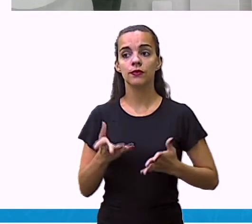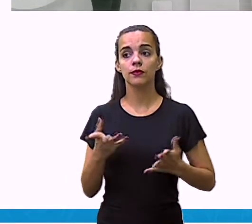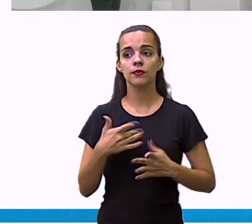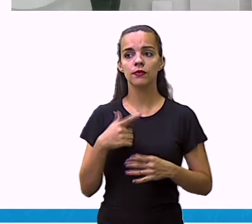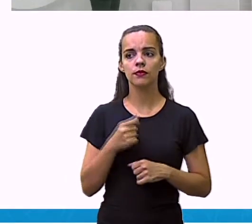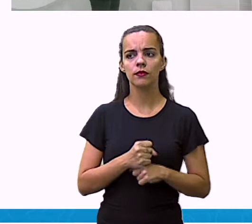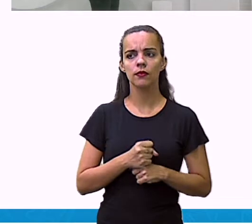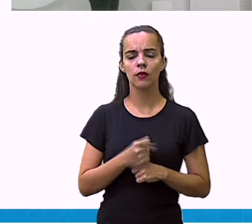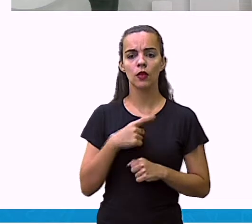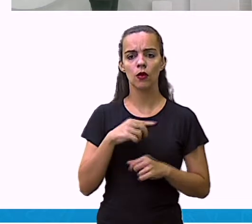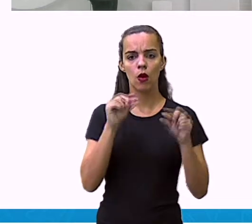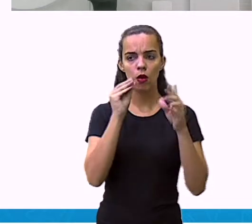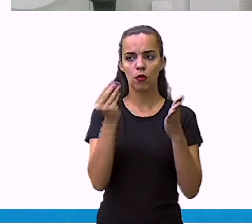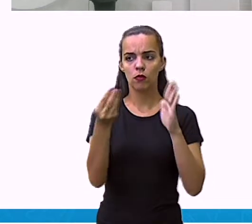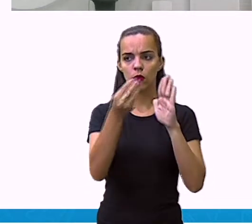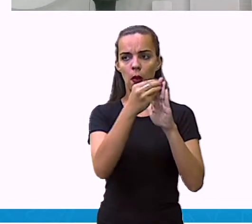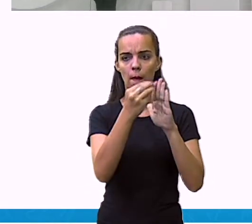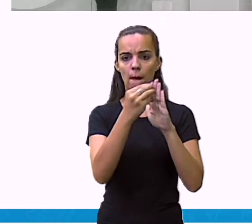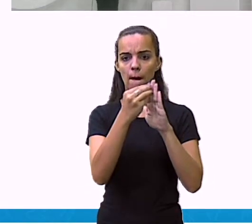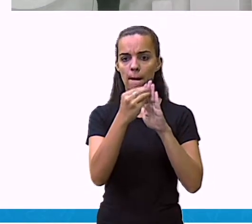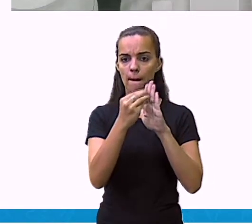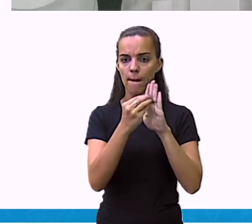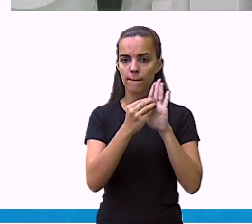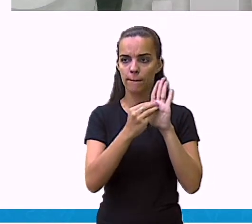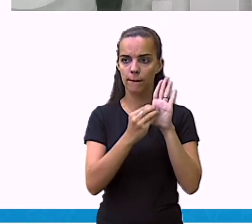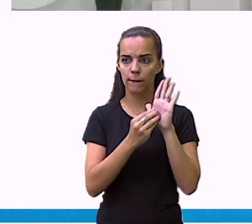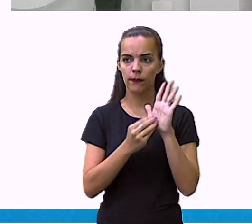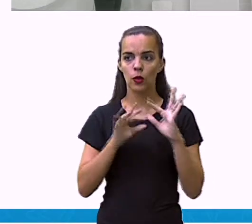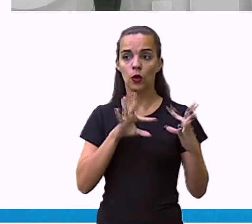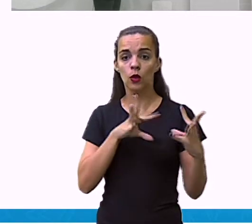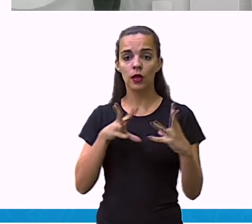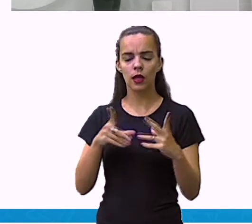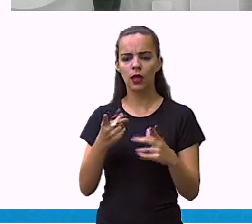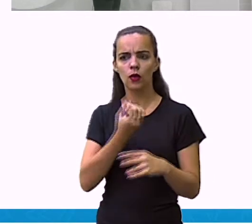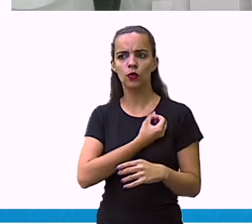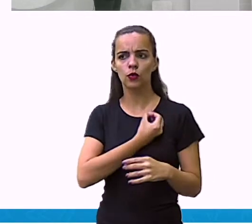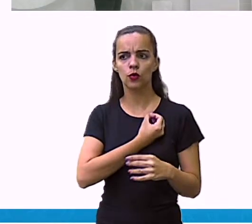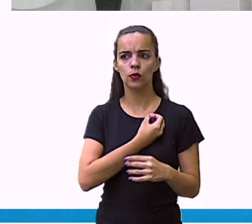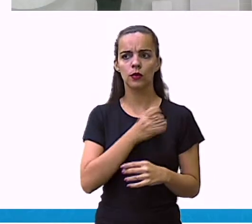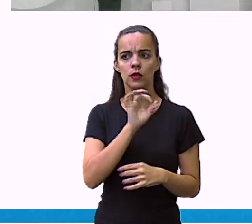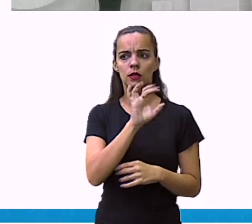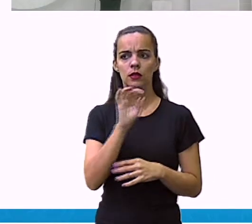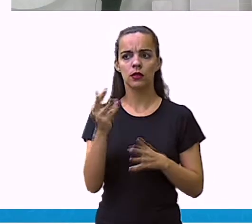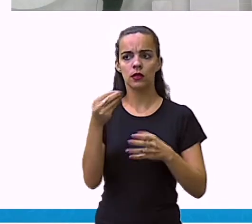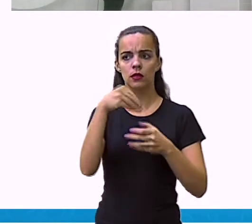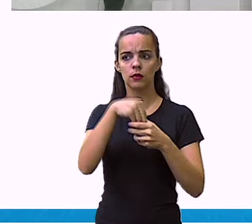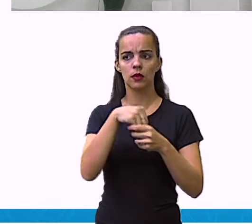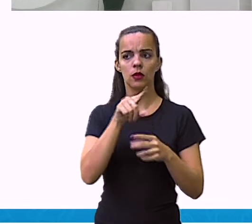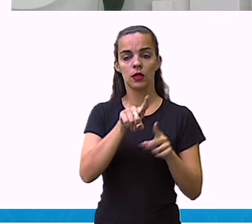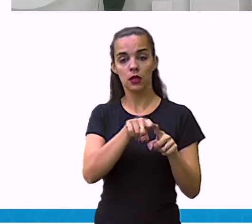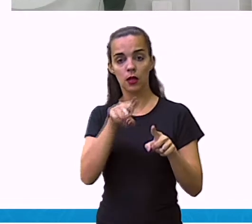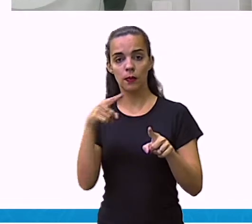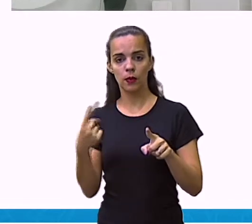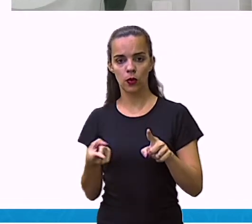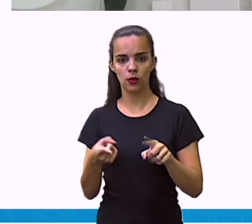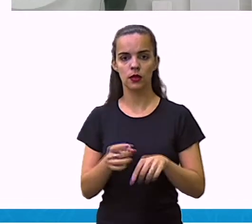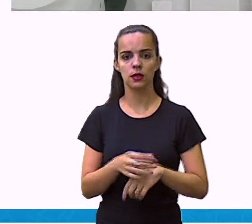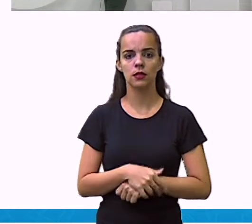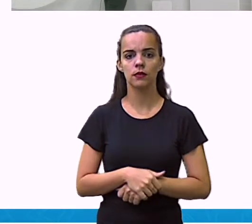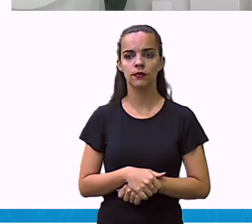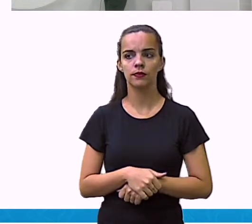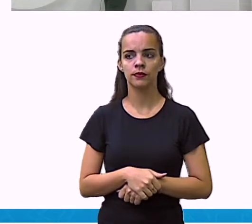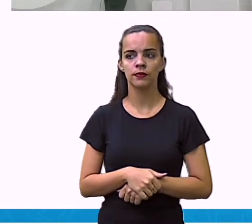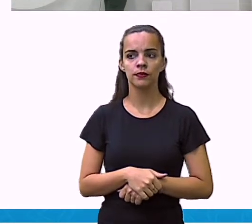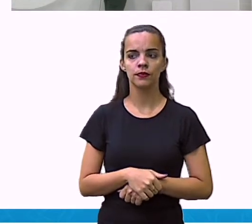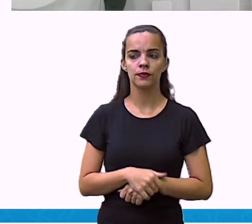agora completar juntos o sucessor de cada número, aquele que vem depois. Então,